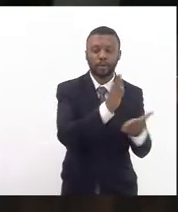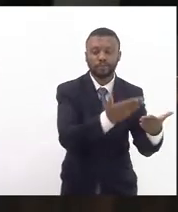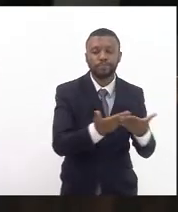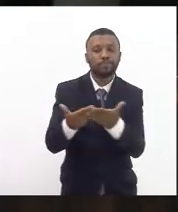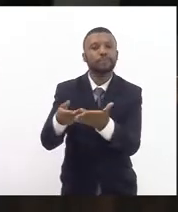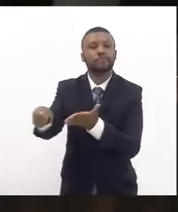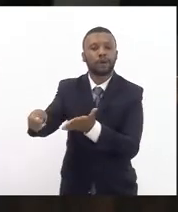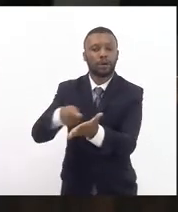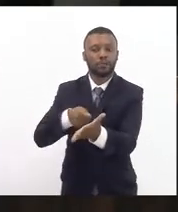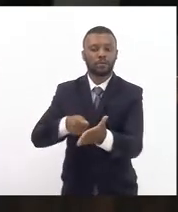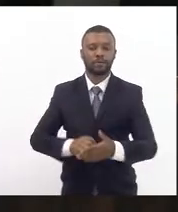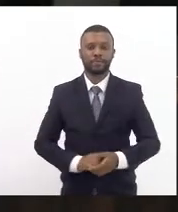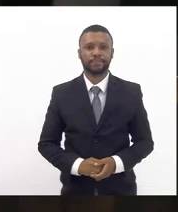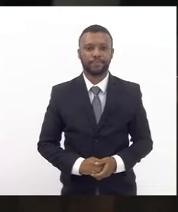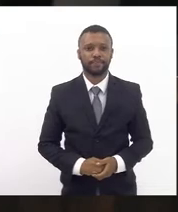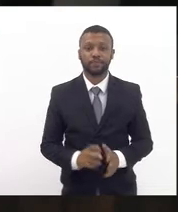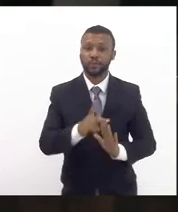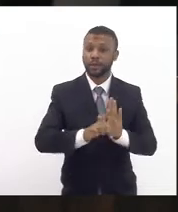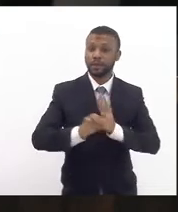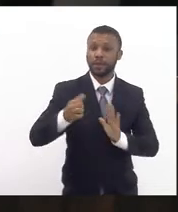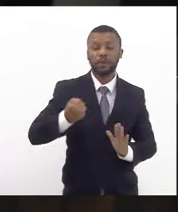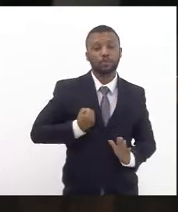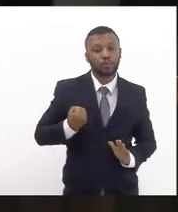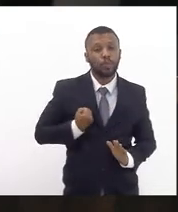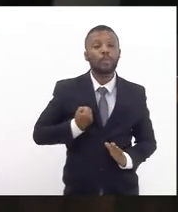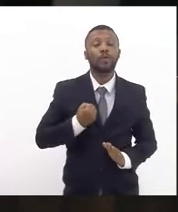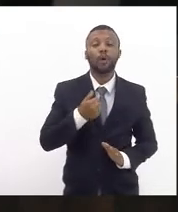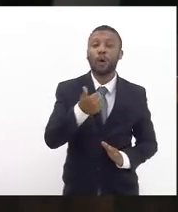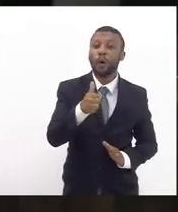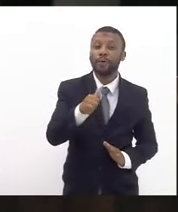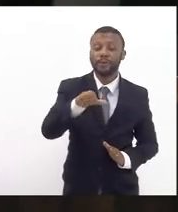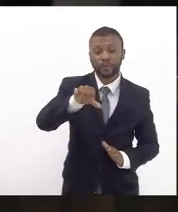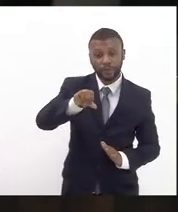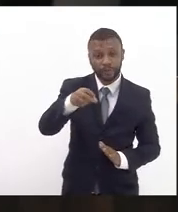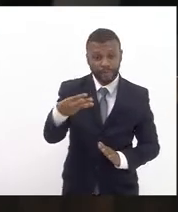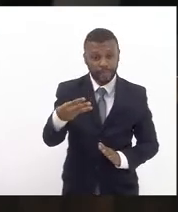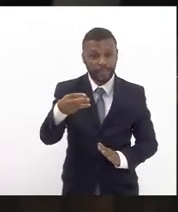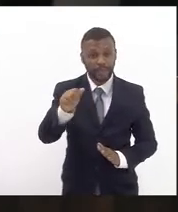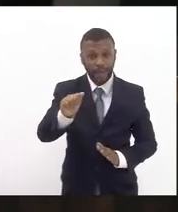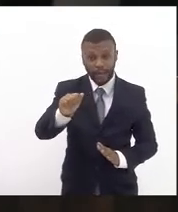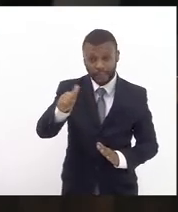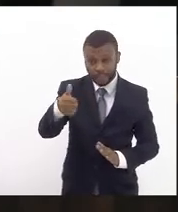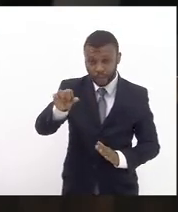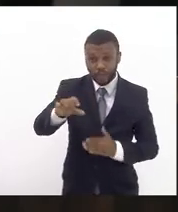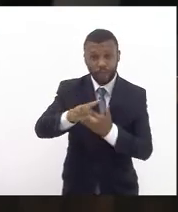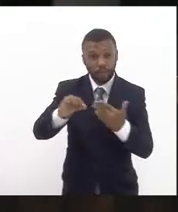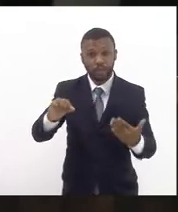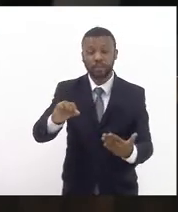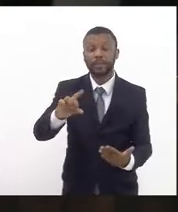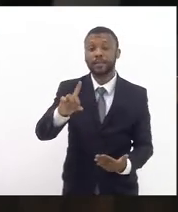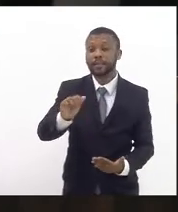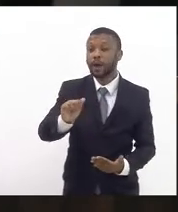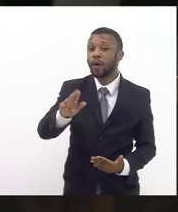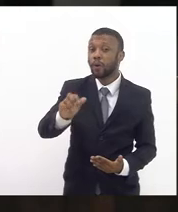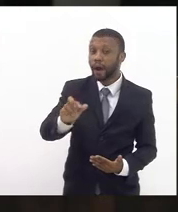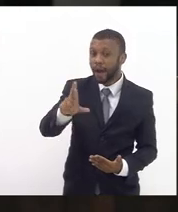autógrafo. Projeto de lei 1193-A de 19, de autoria do deputado Bruno Dauari, que altera o anexo da